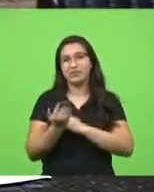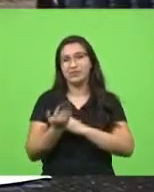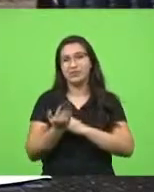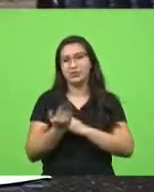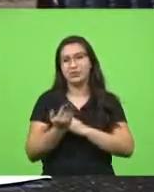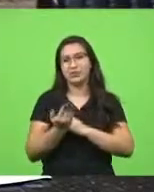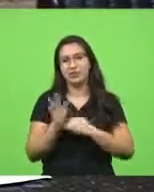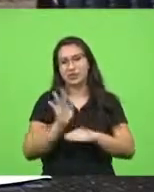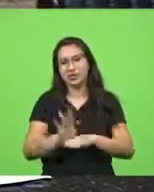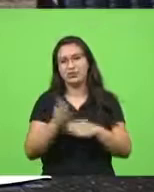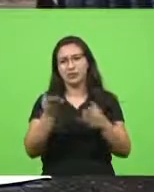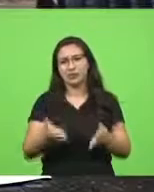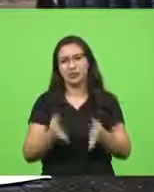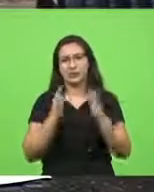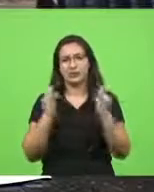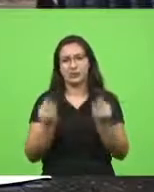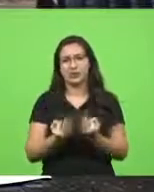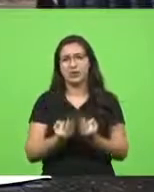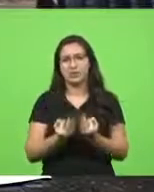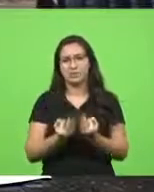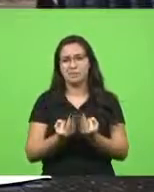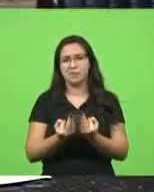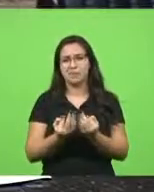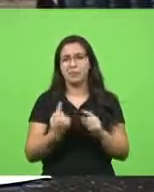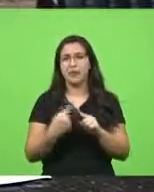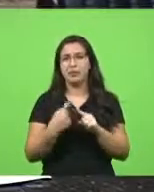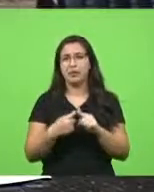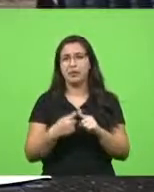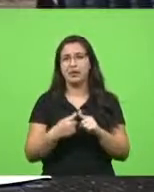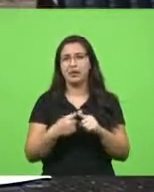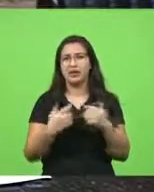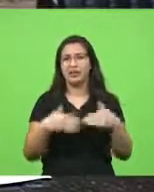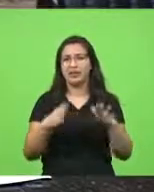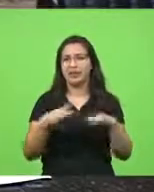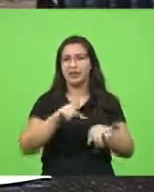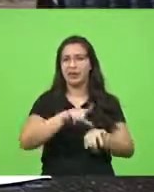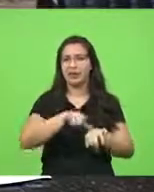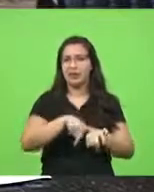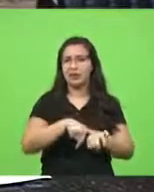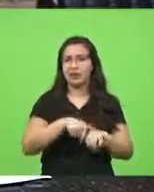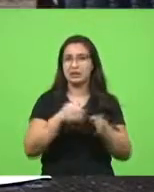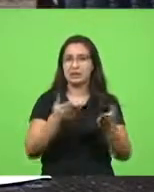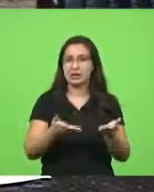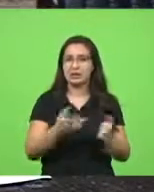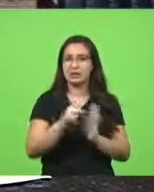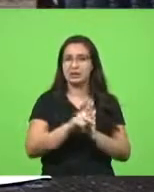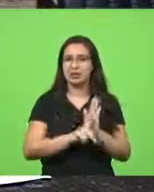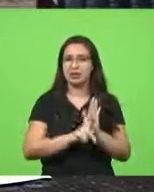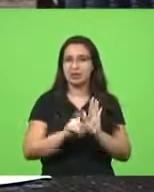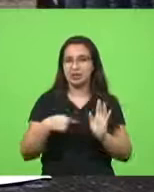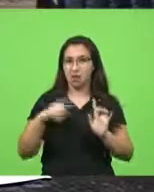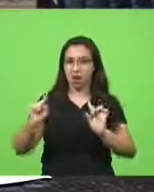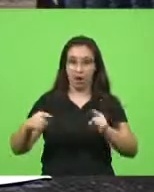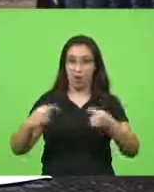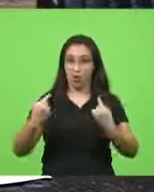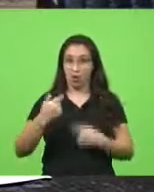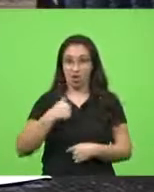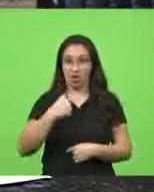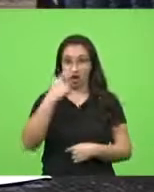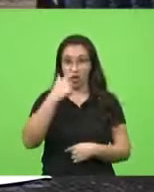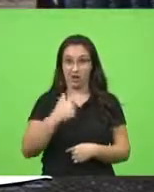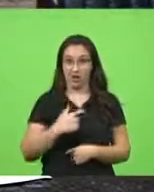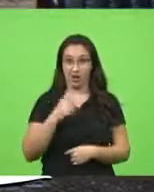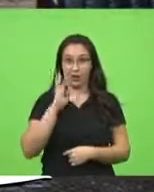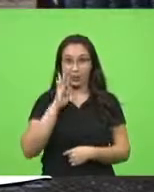é não aprovar esse projeto, postergar esse projeto, não é me atacar. Não estão atacando o deputado